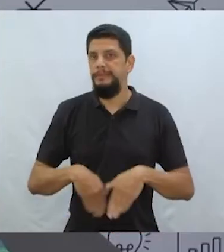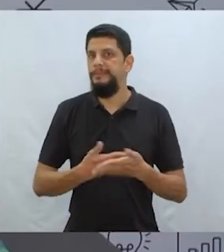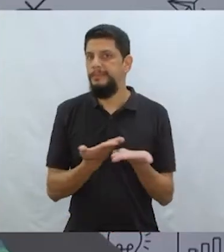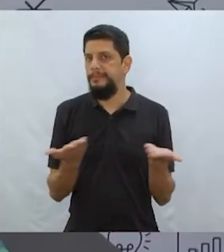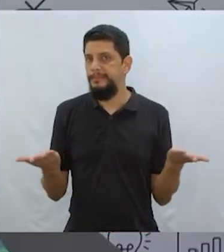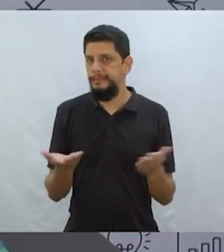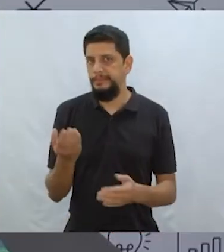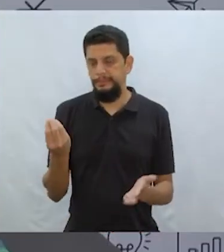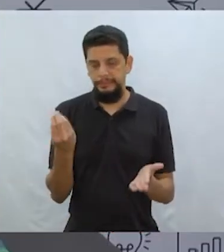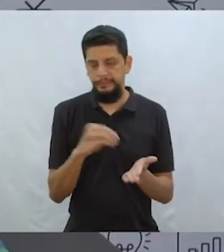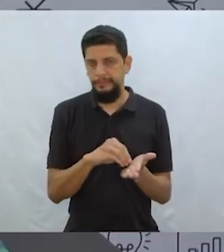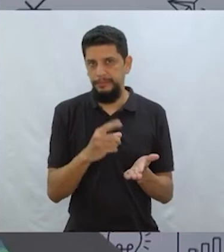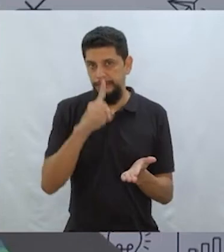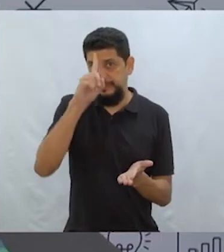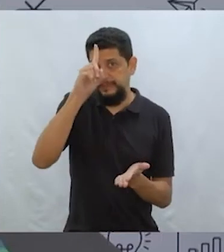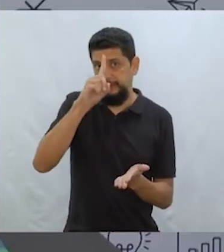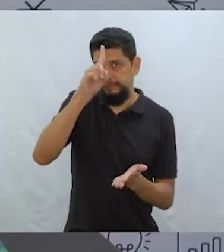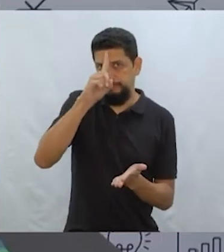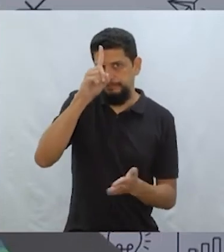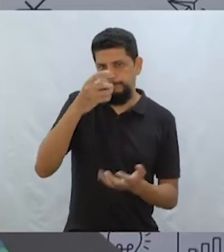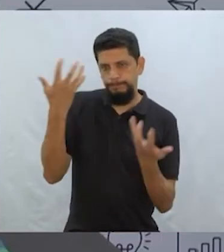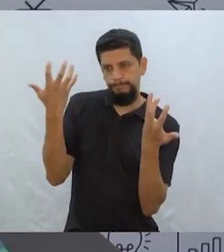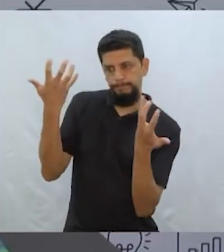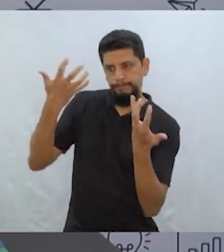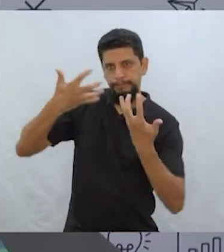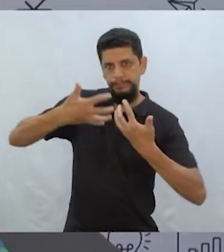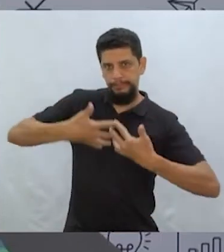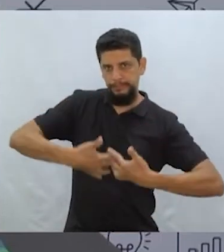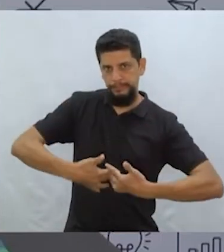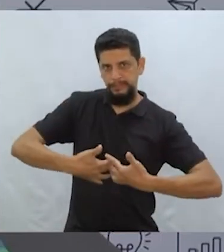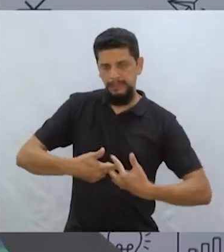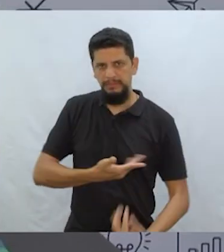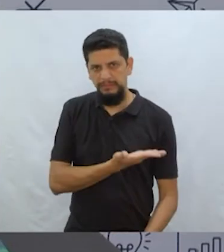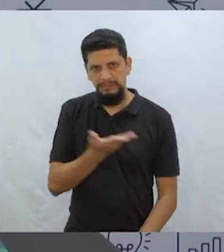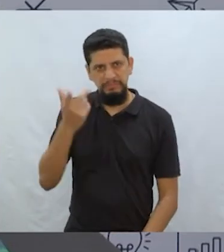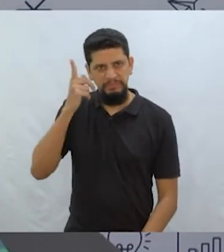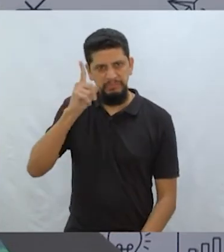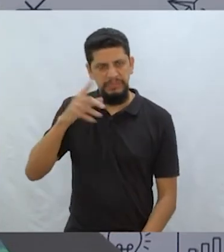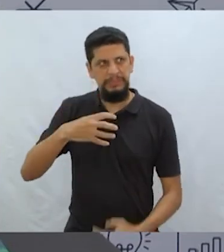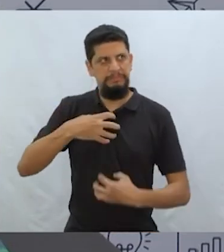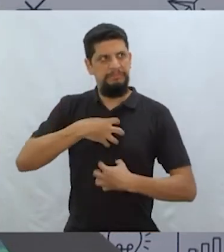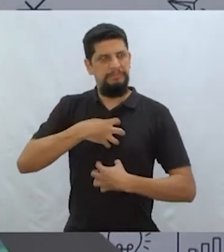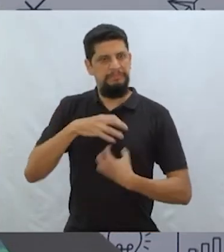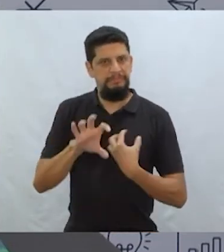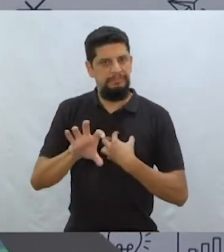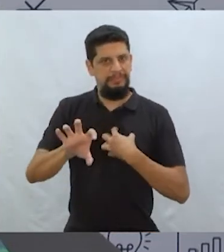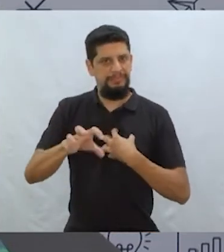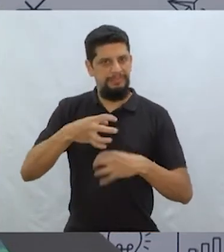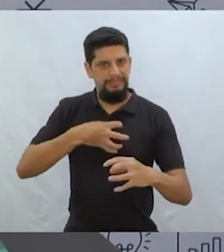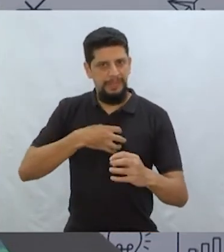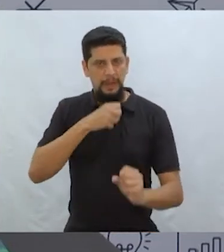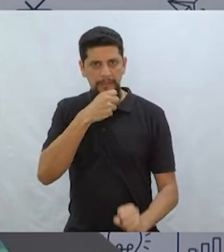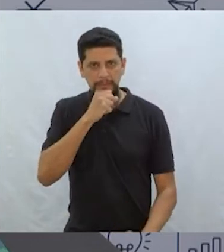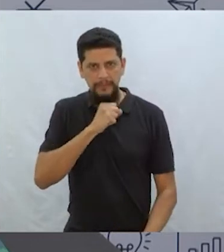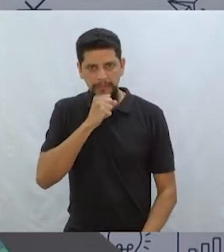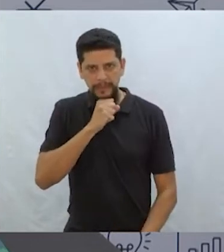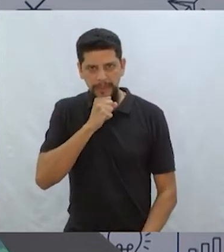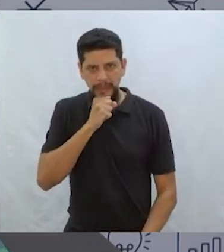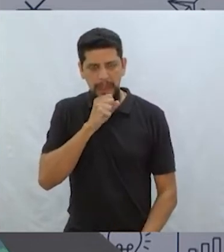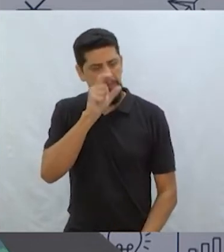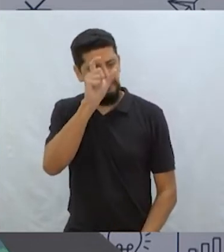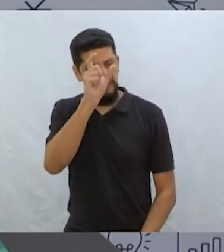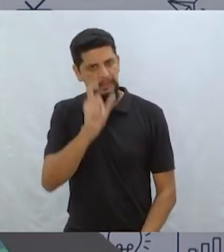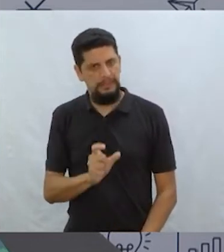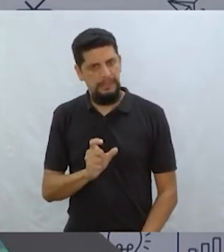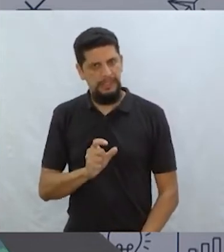E então colocou a sua criatividade para funcionar conseguiu se sentir o bisavô Arquimedes essa